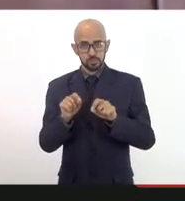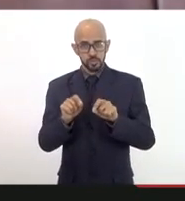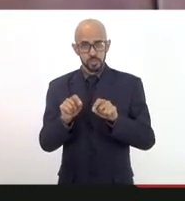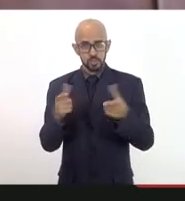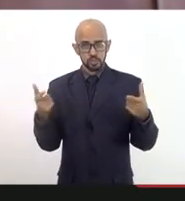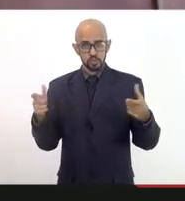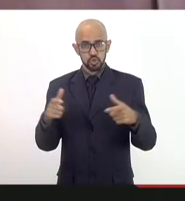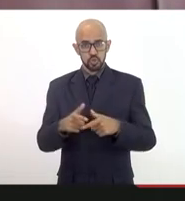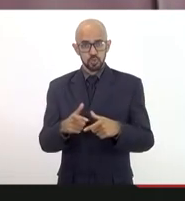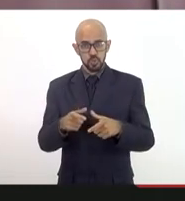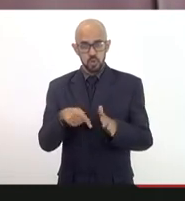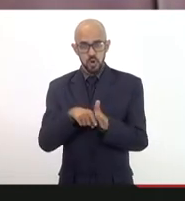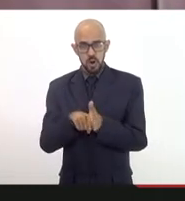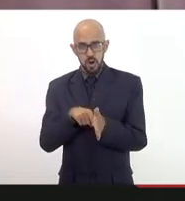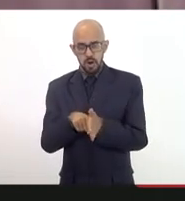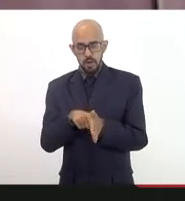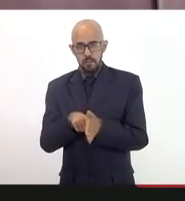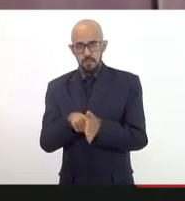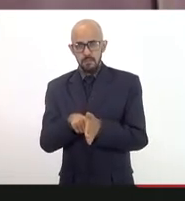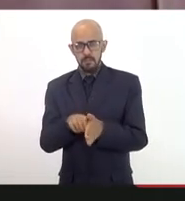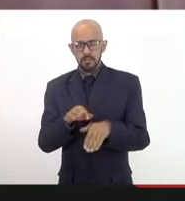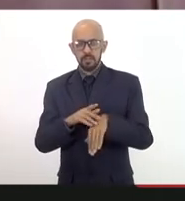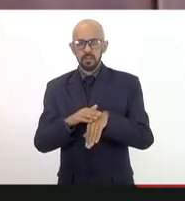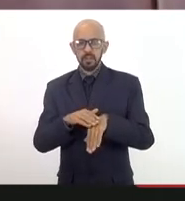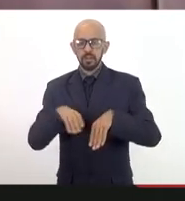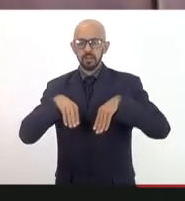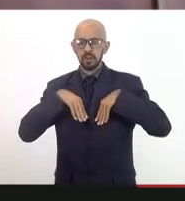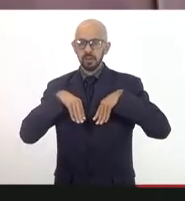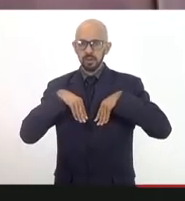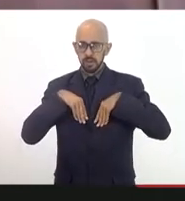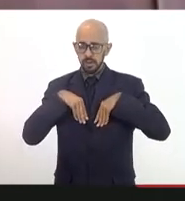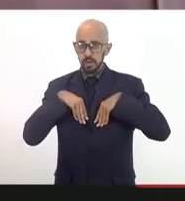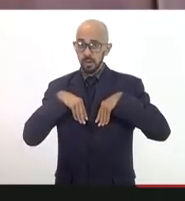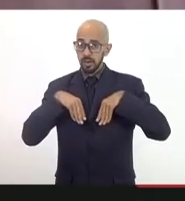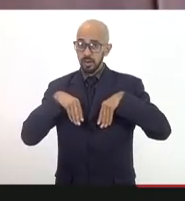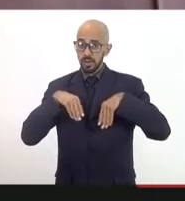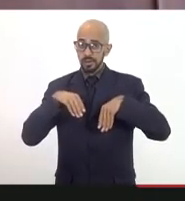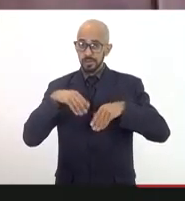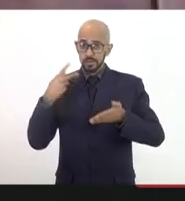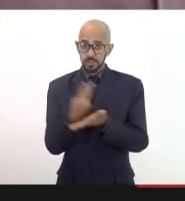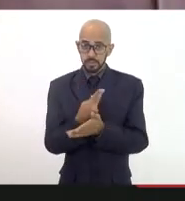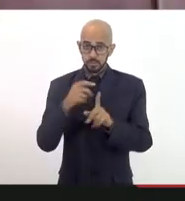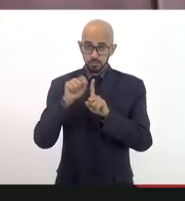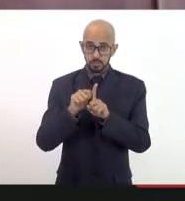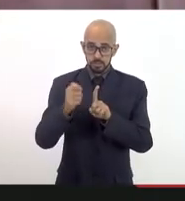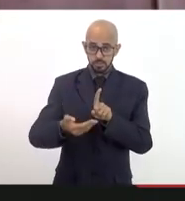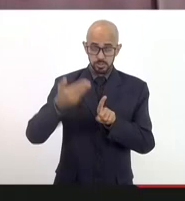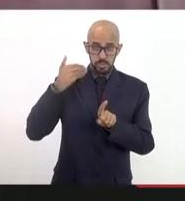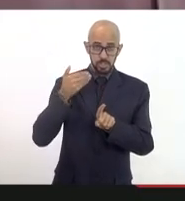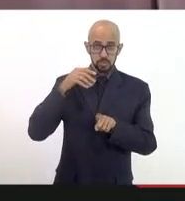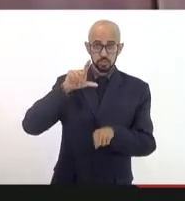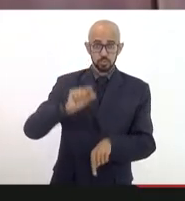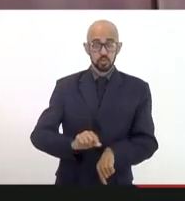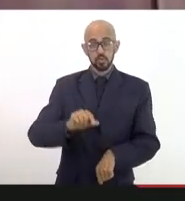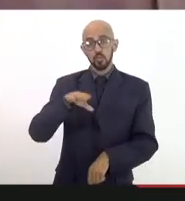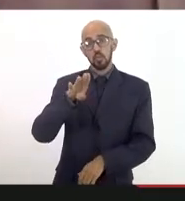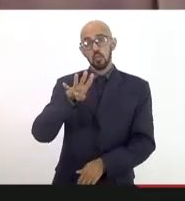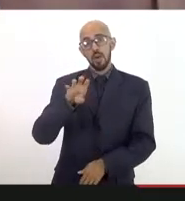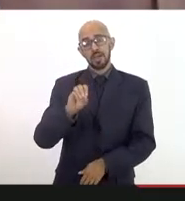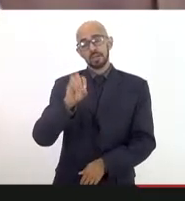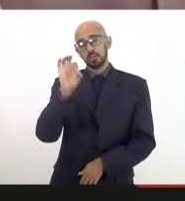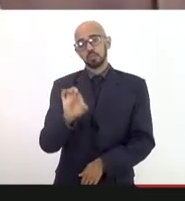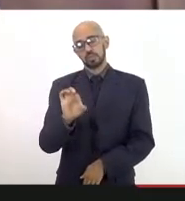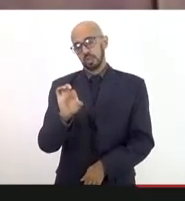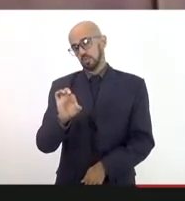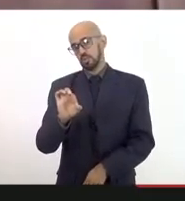né? Teve meses ano passado que foi uma redução de 40% dos exames, até porque a gente teve